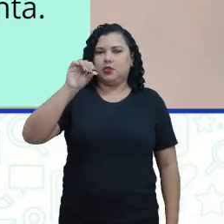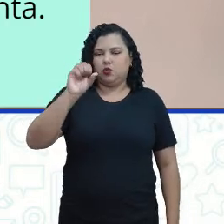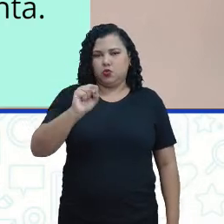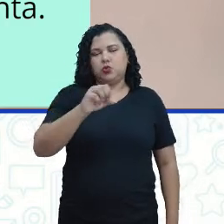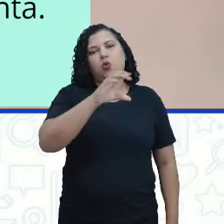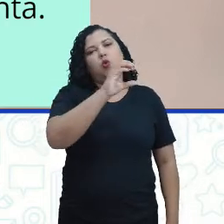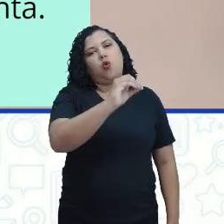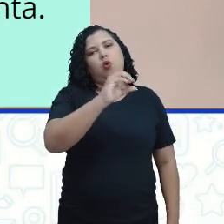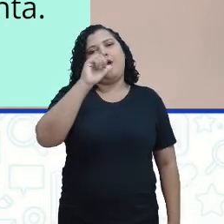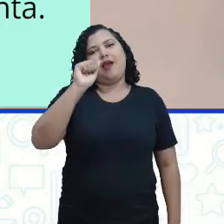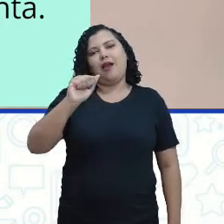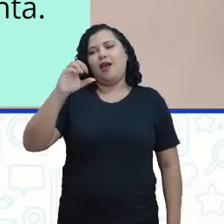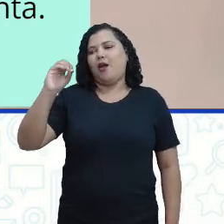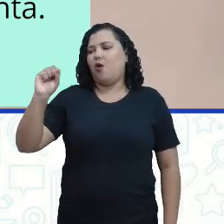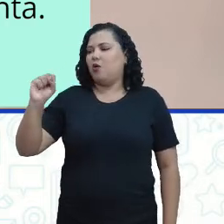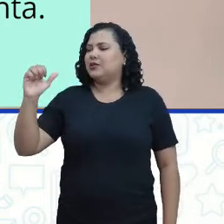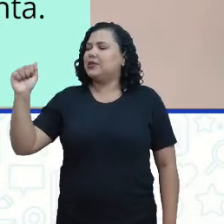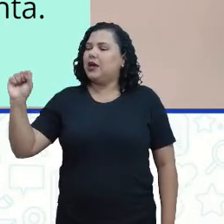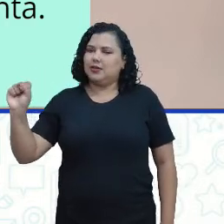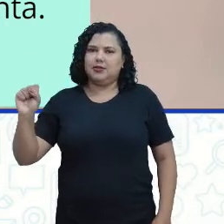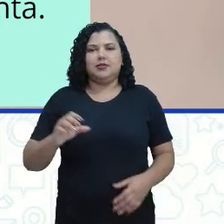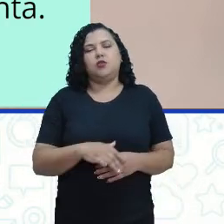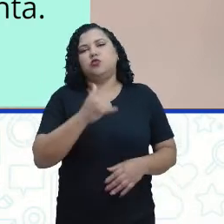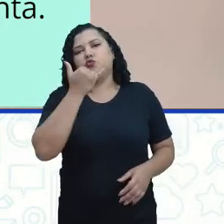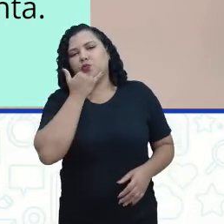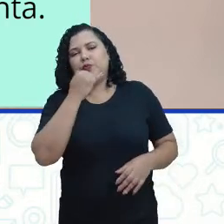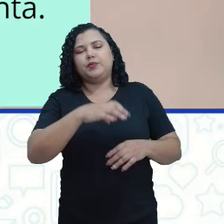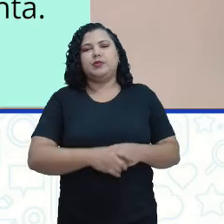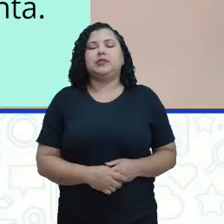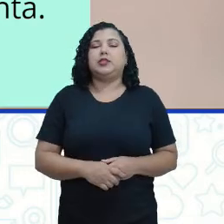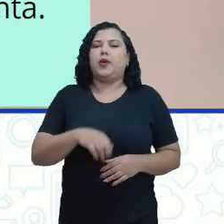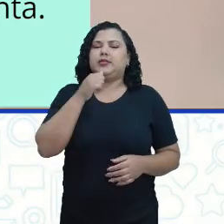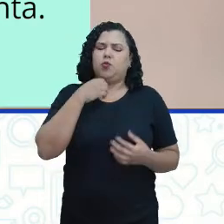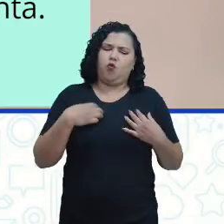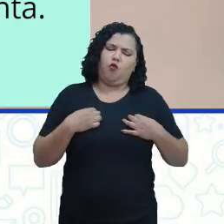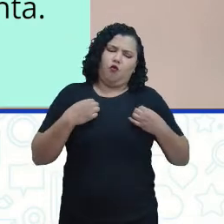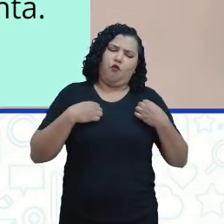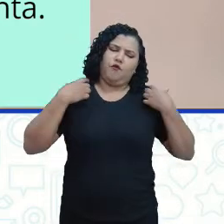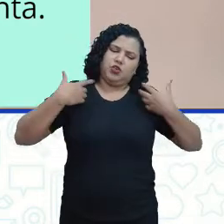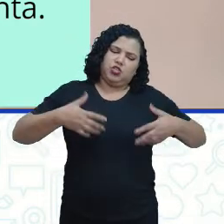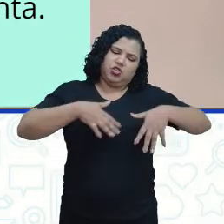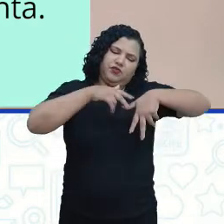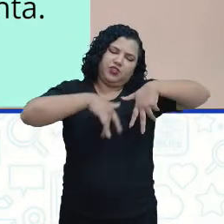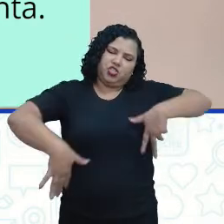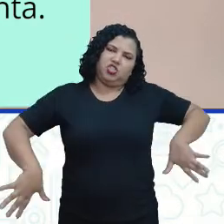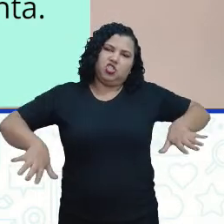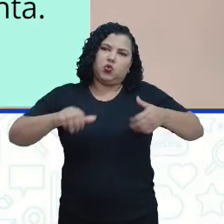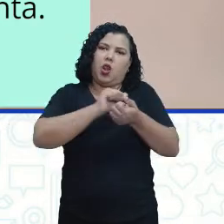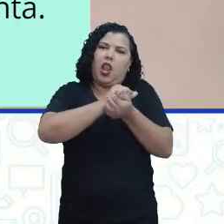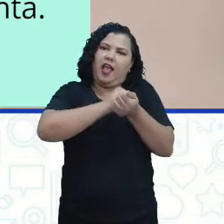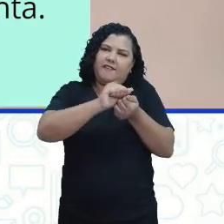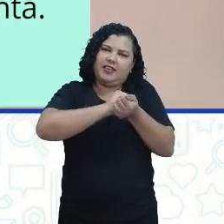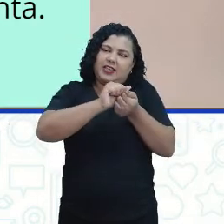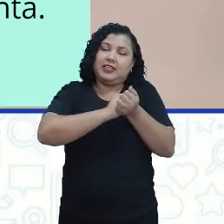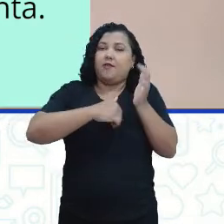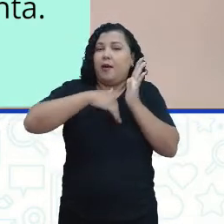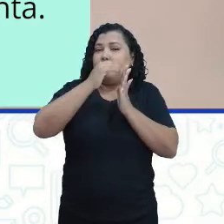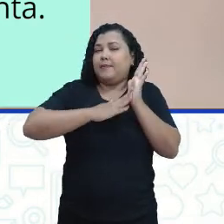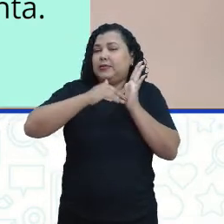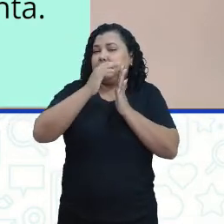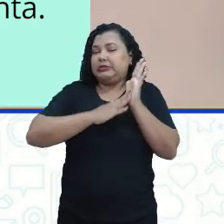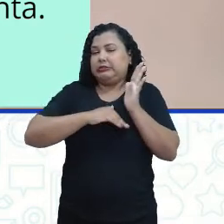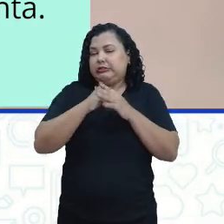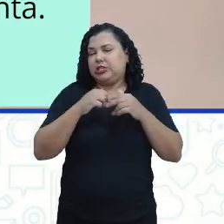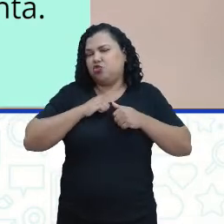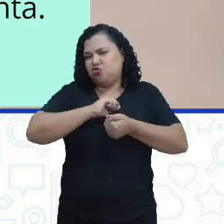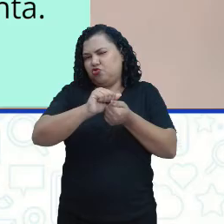a, os, as, perdão. Então, ó, acabei de lavar o vestido que estava junto de tinta.